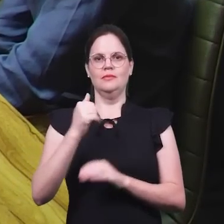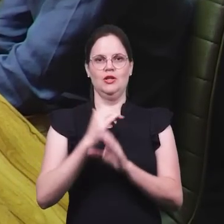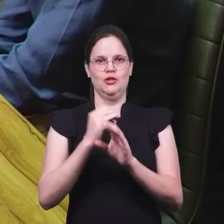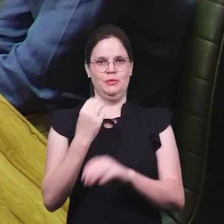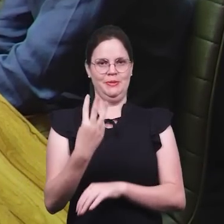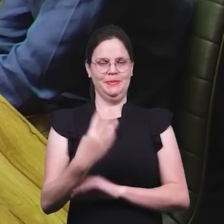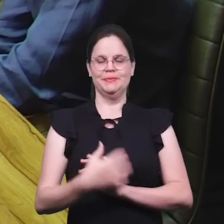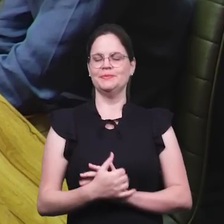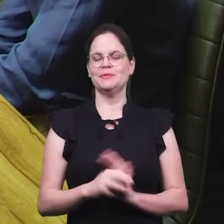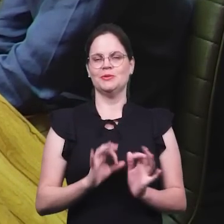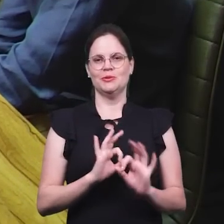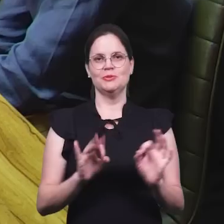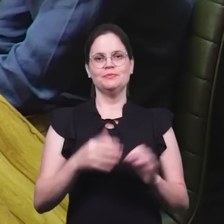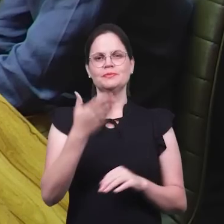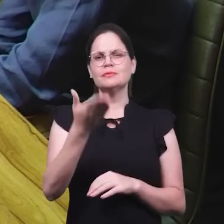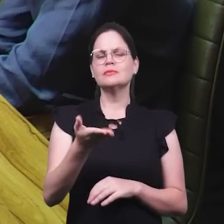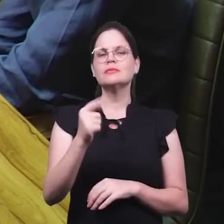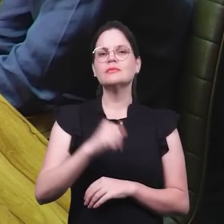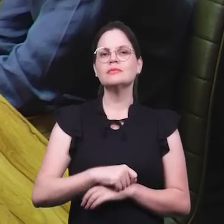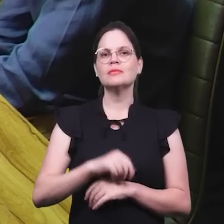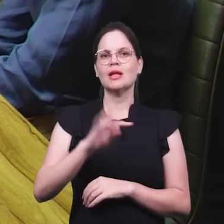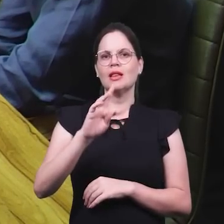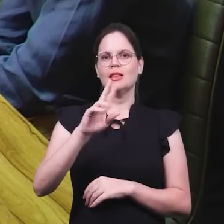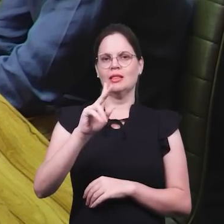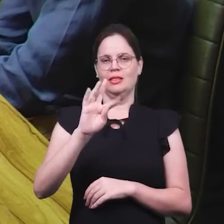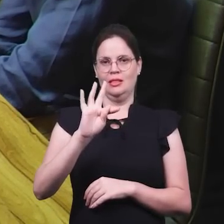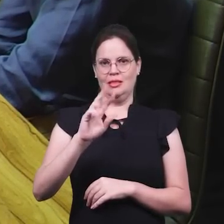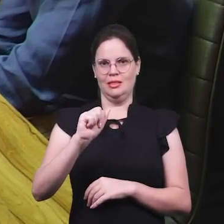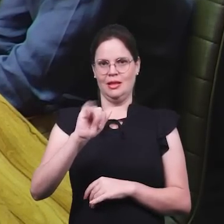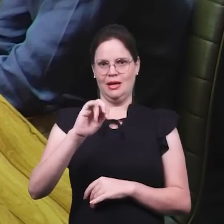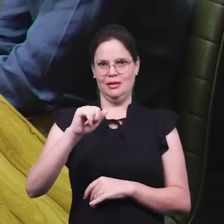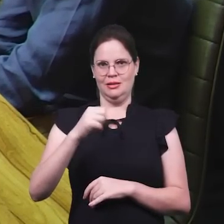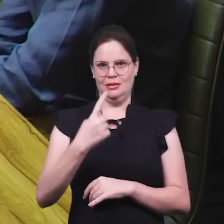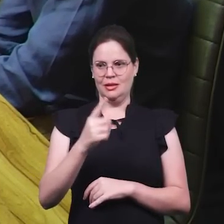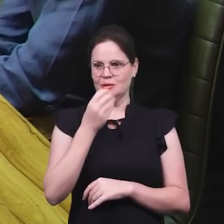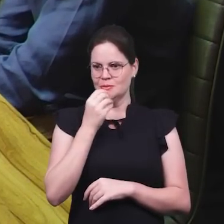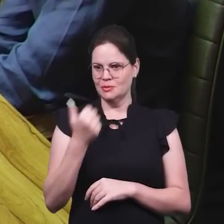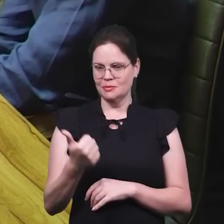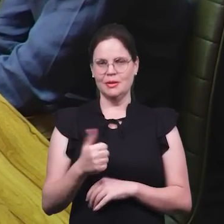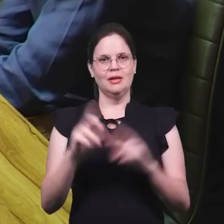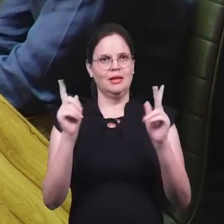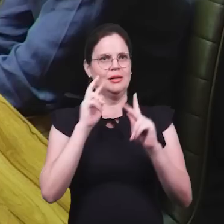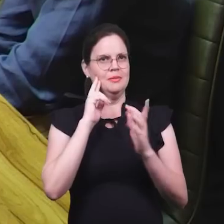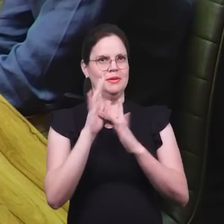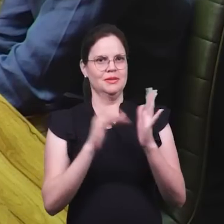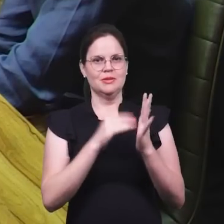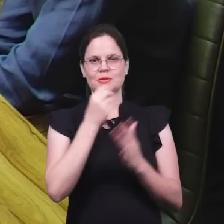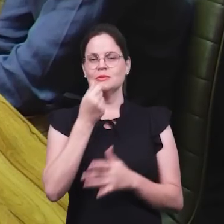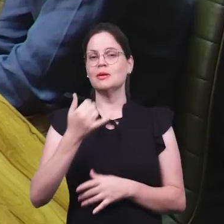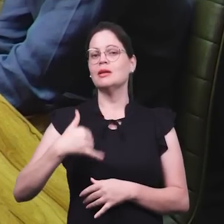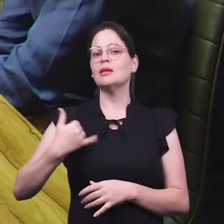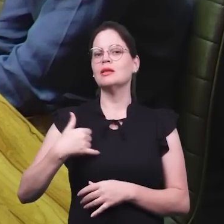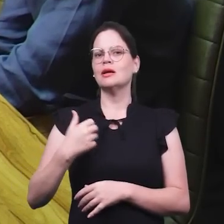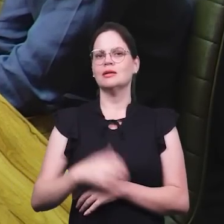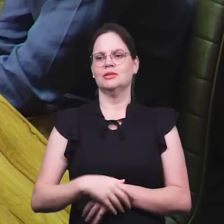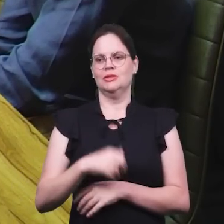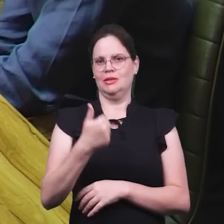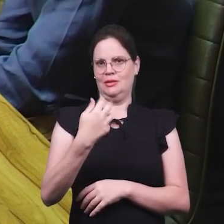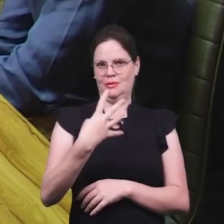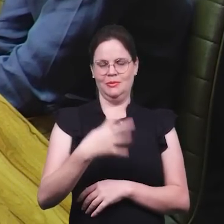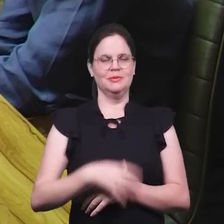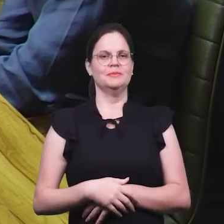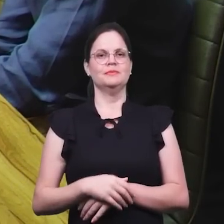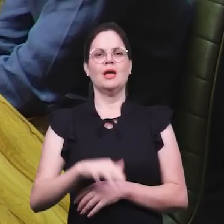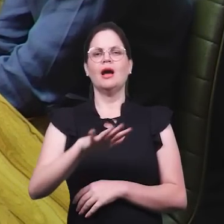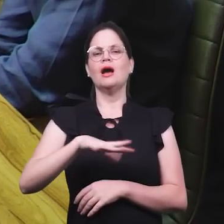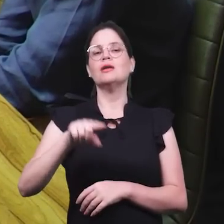3. E aqui à frente está? Tainá. Paz do Senhor, Tainá, tudo bem? Paz do Senhor. Quantos anos você tem? 14.